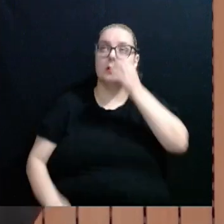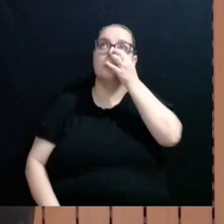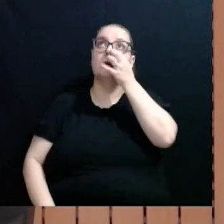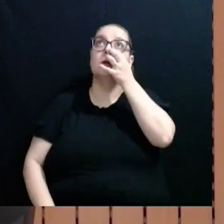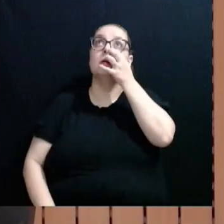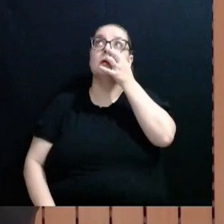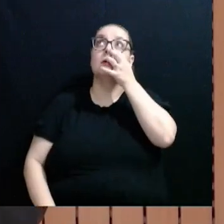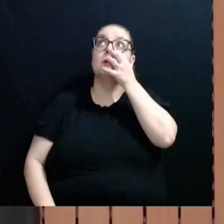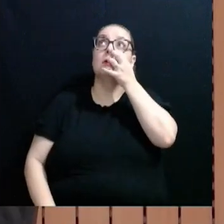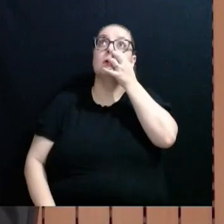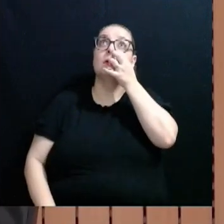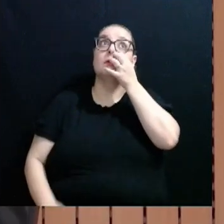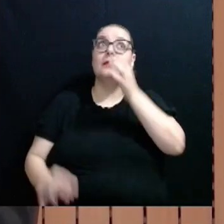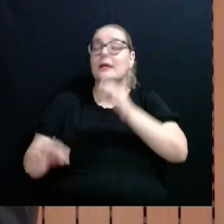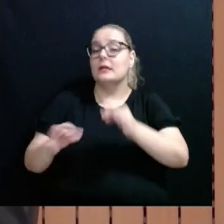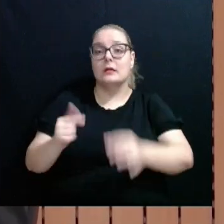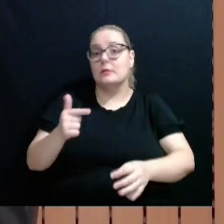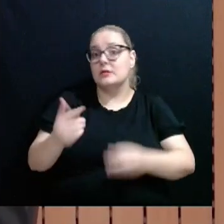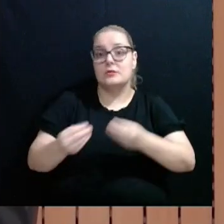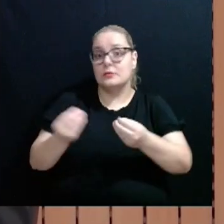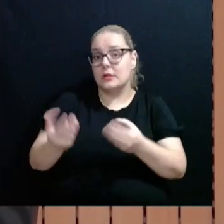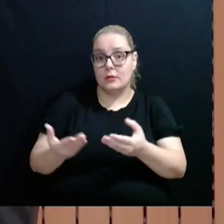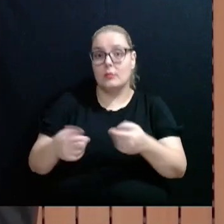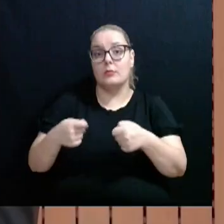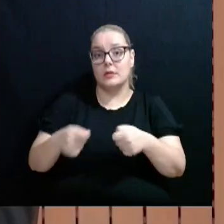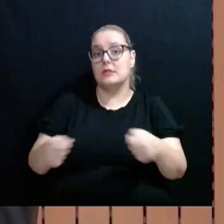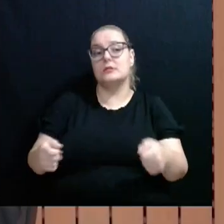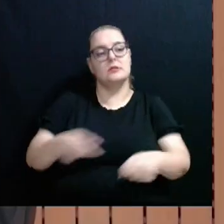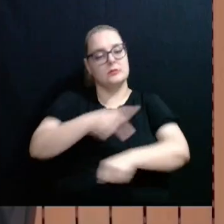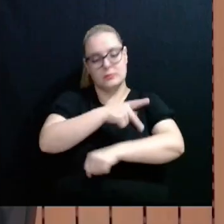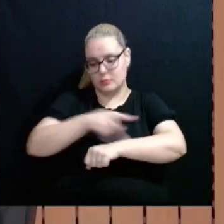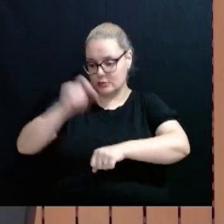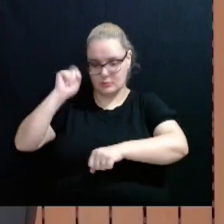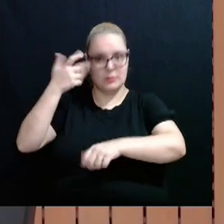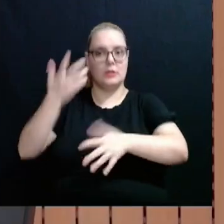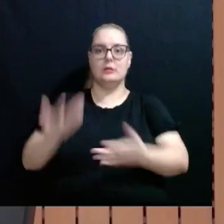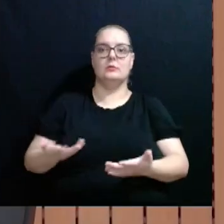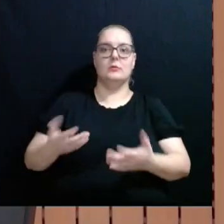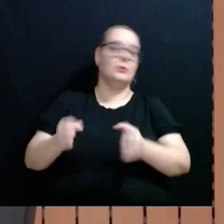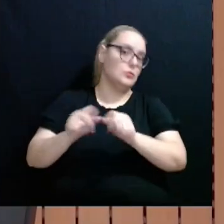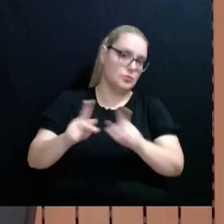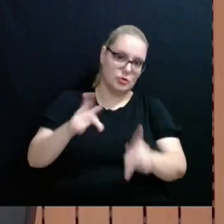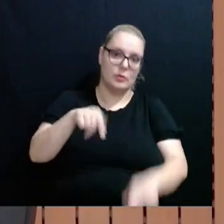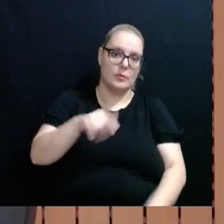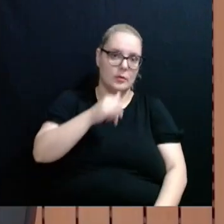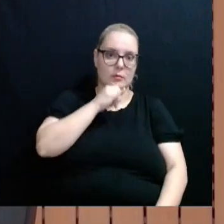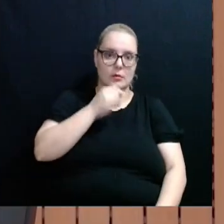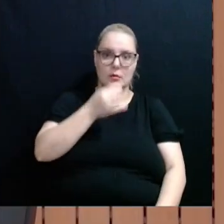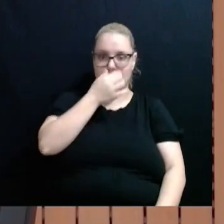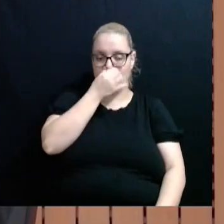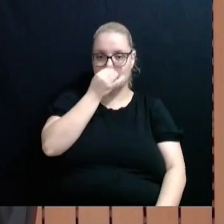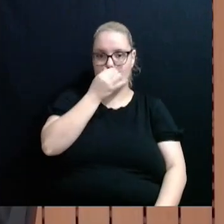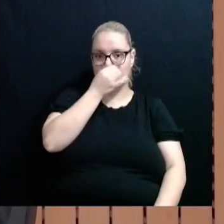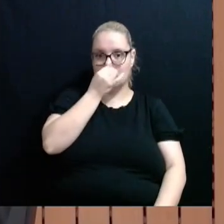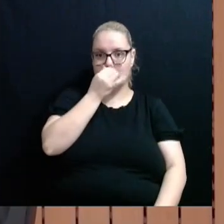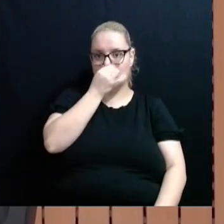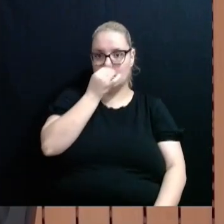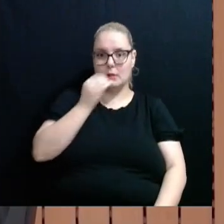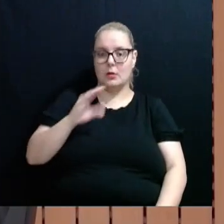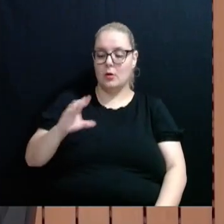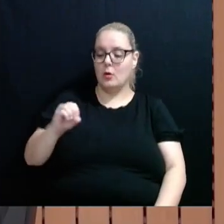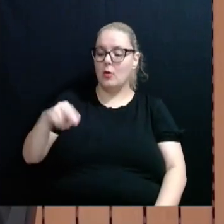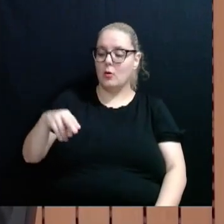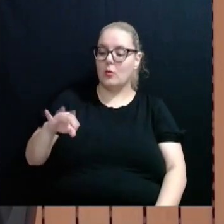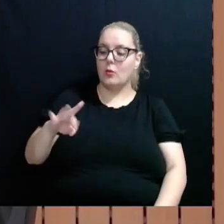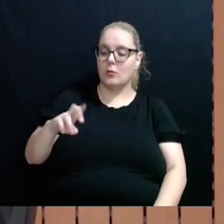shopping é um caso, né? Então, nós até o concreto que absorve